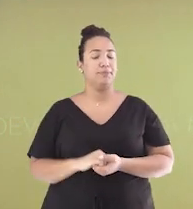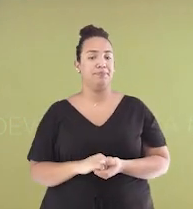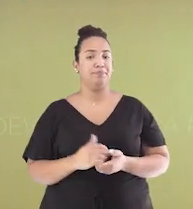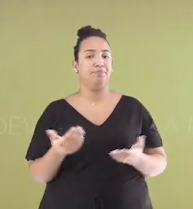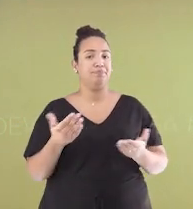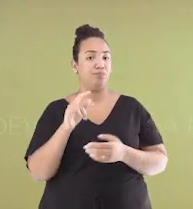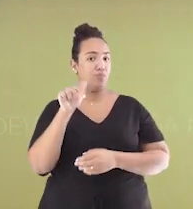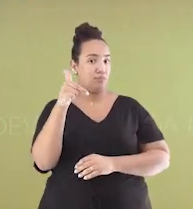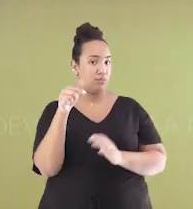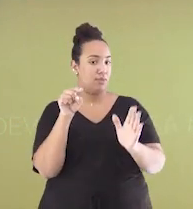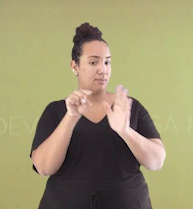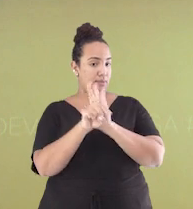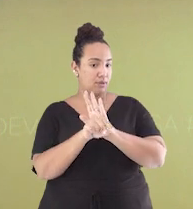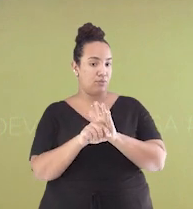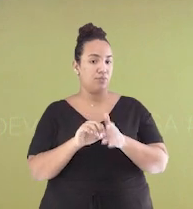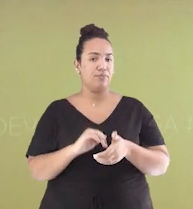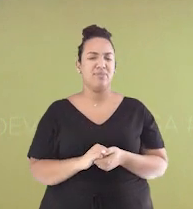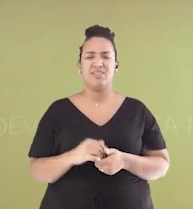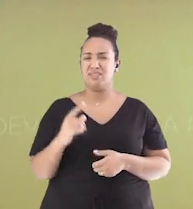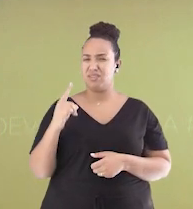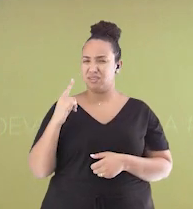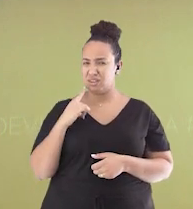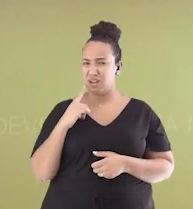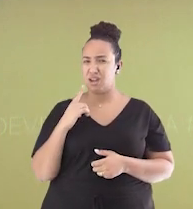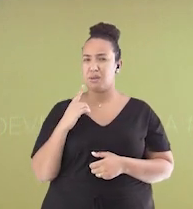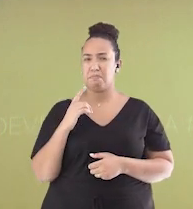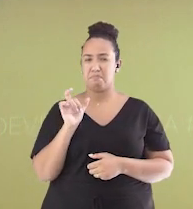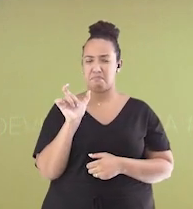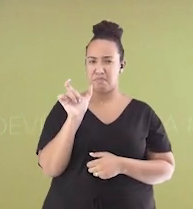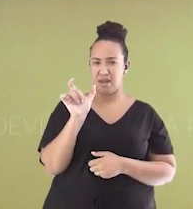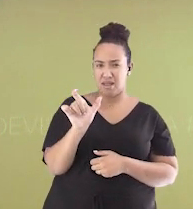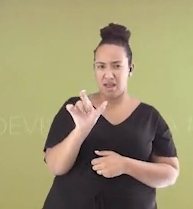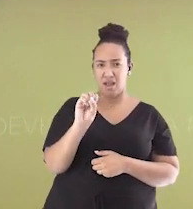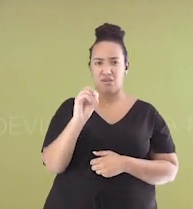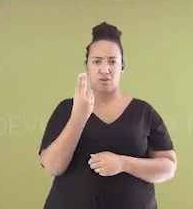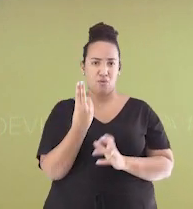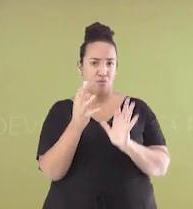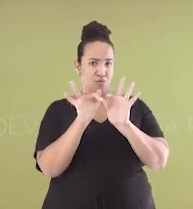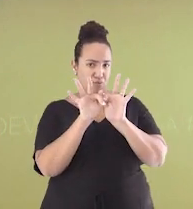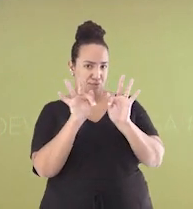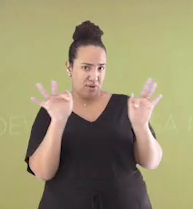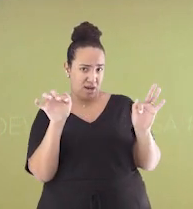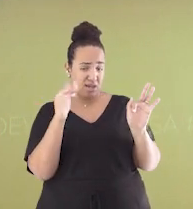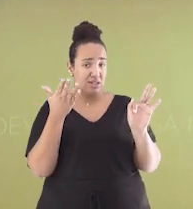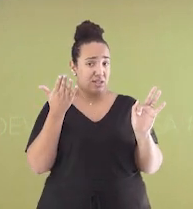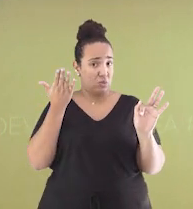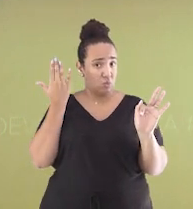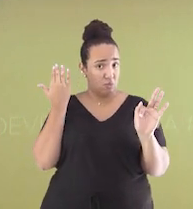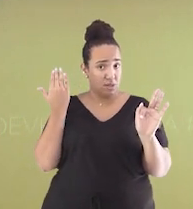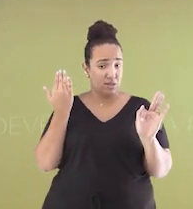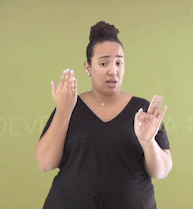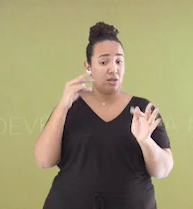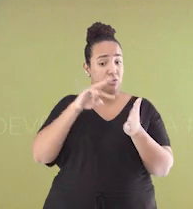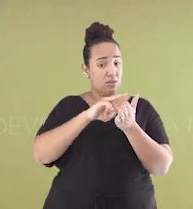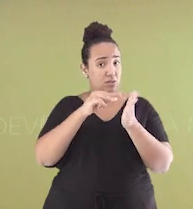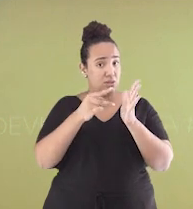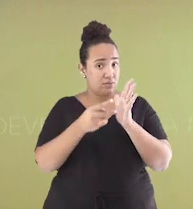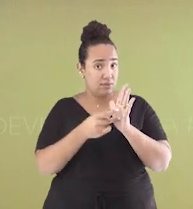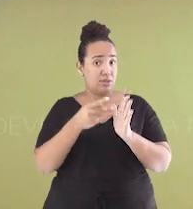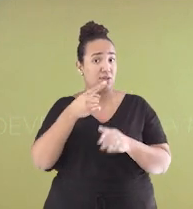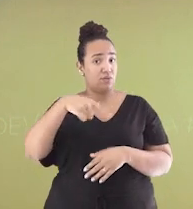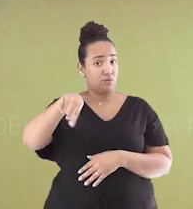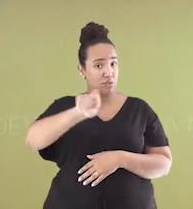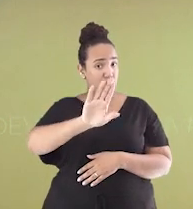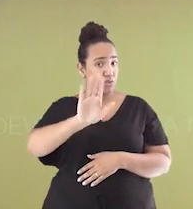Mais uma questão. Há alguma palavra ou expressão antiga cujo significado você já